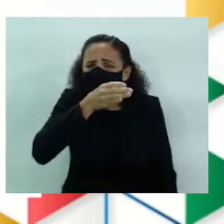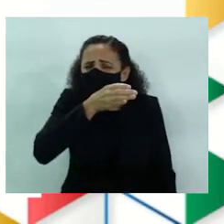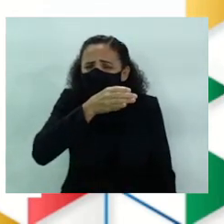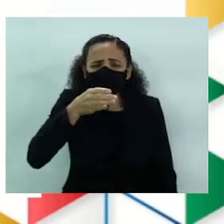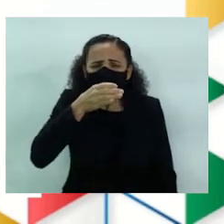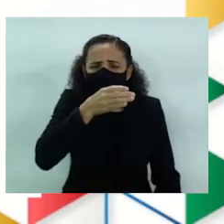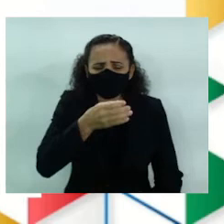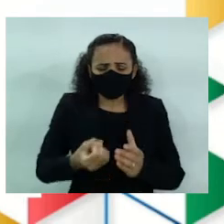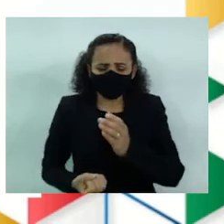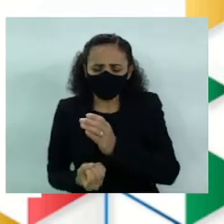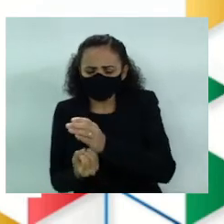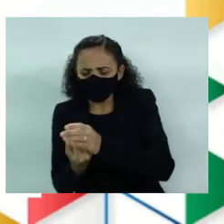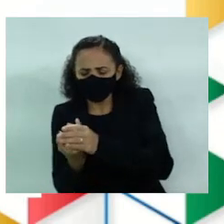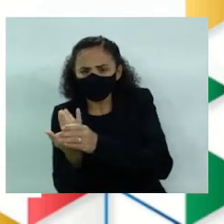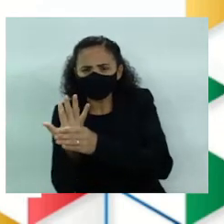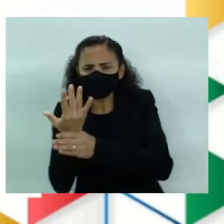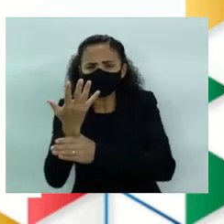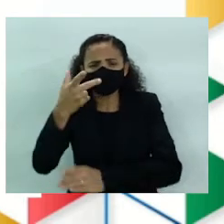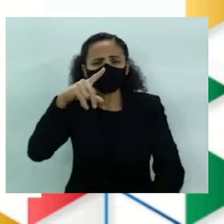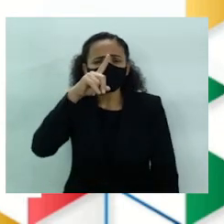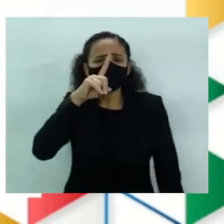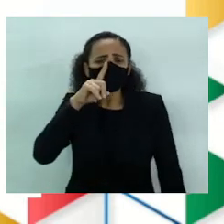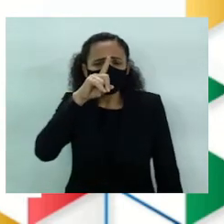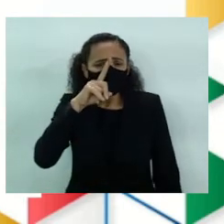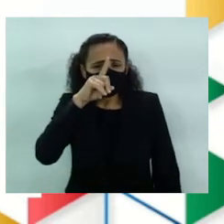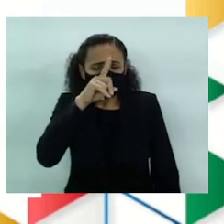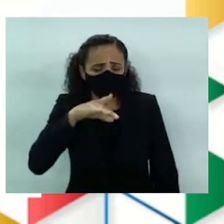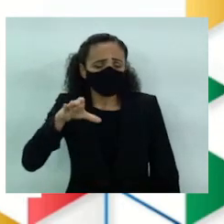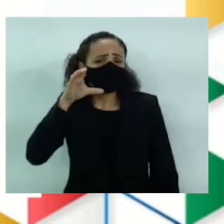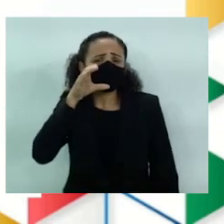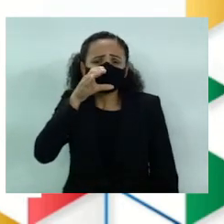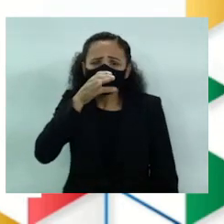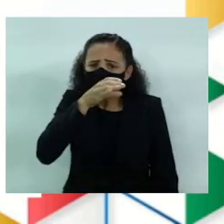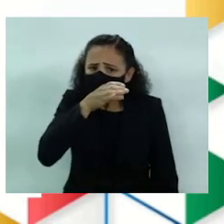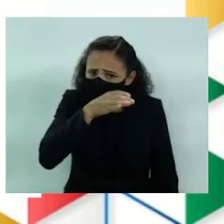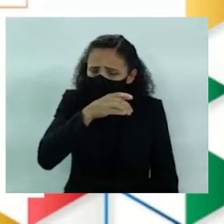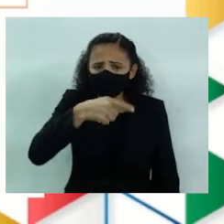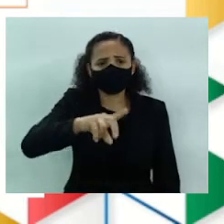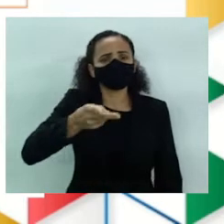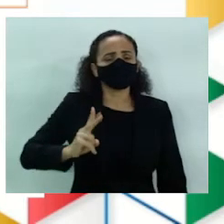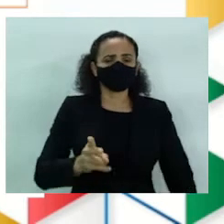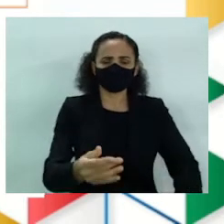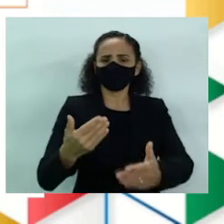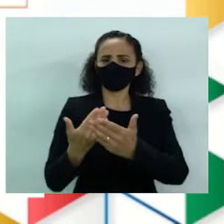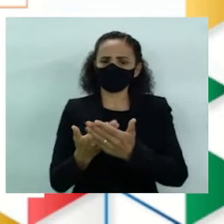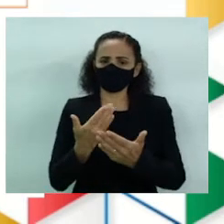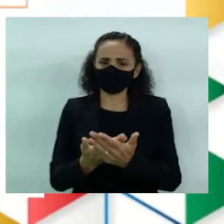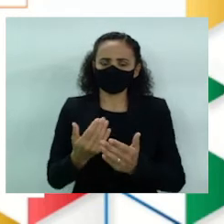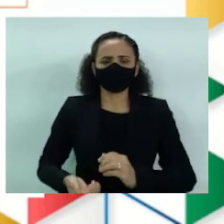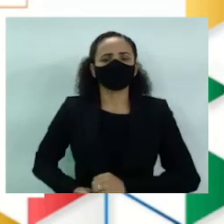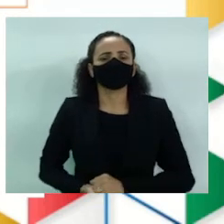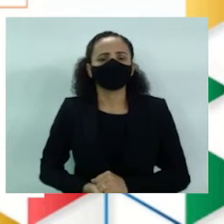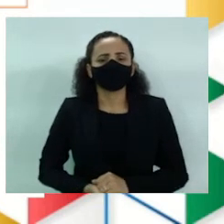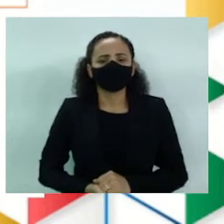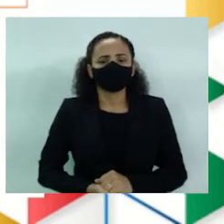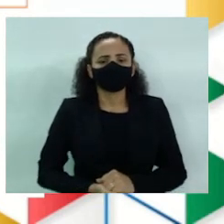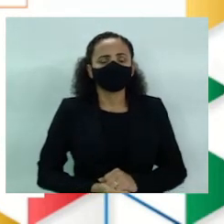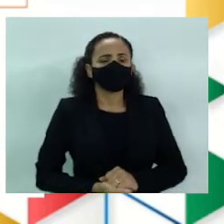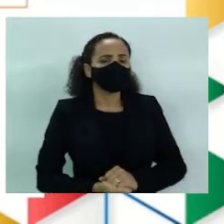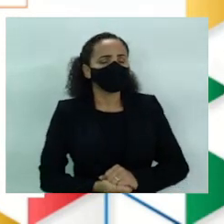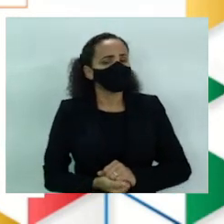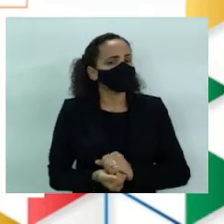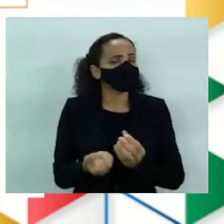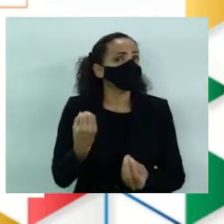entram em erupção e são muito perigosos, possuem altas temperaturas, tá certo? Vamos lá. Já nas